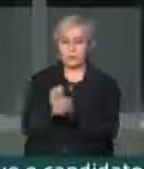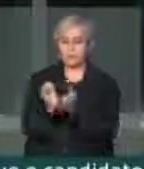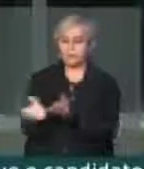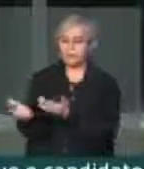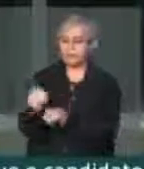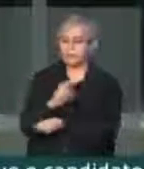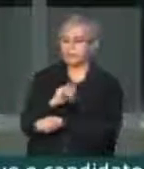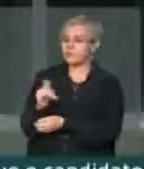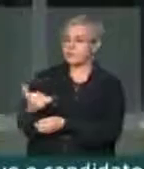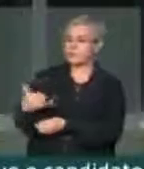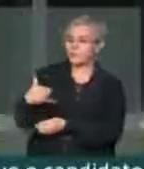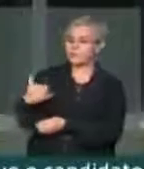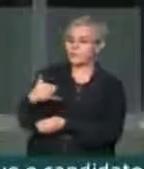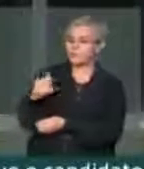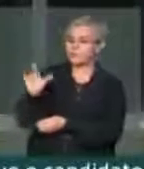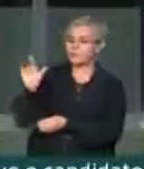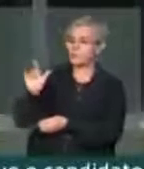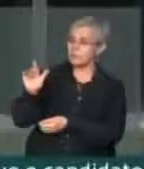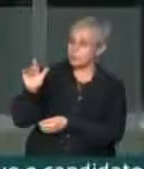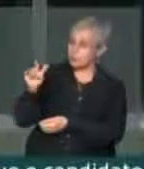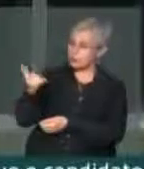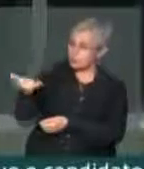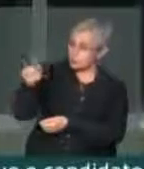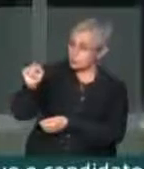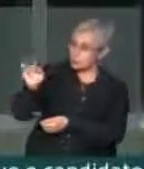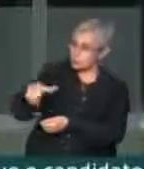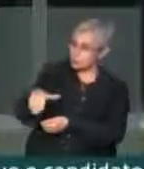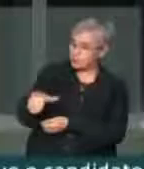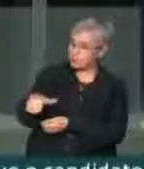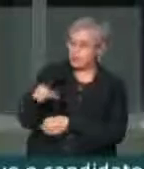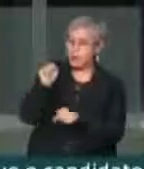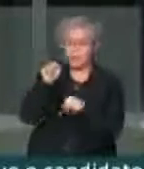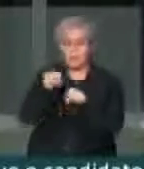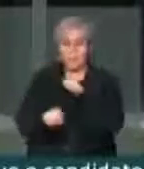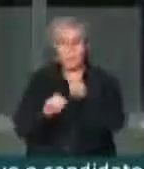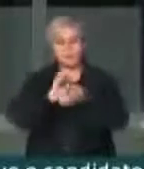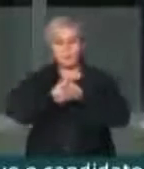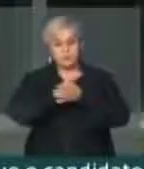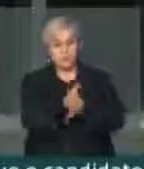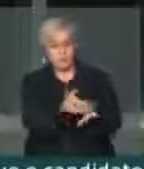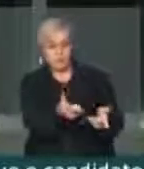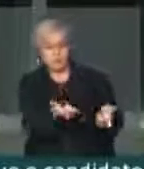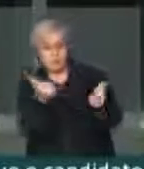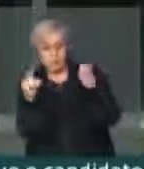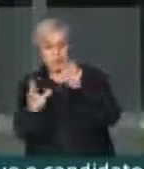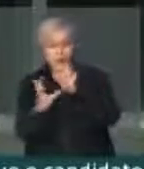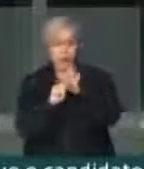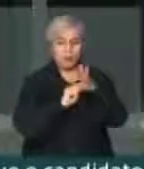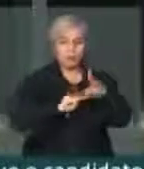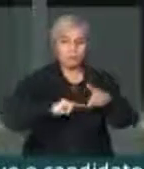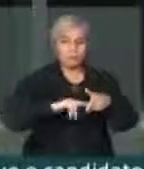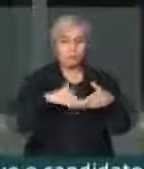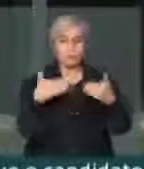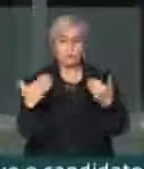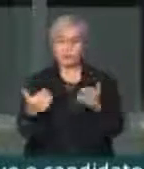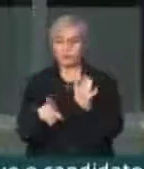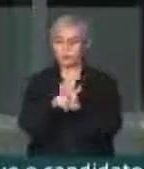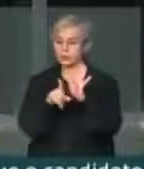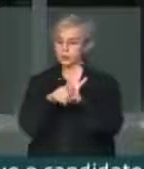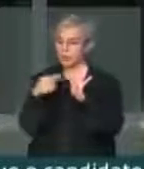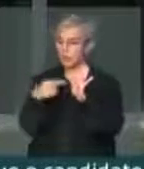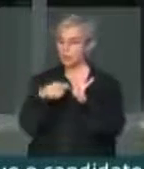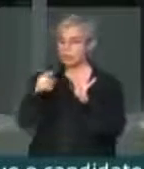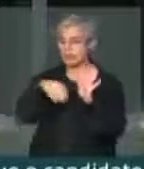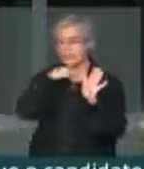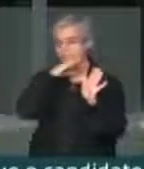volto a repetir, que matam, que estupram, que roubam e ficam impunes por uma legislação que hoje vigora no nosso país, que é injusta e